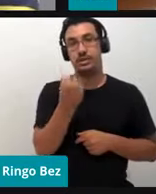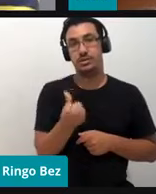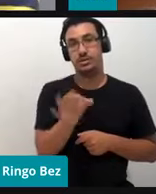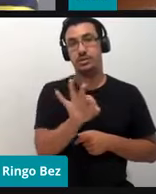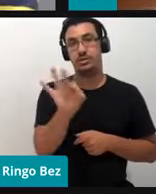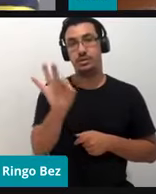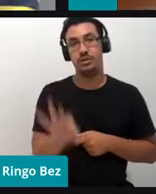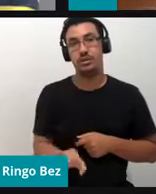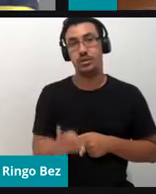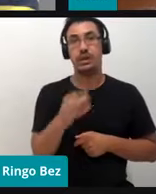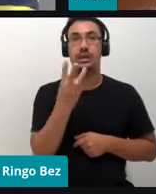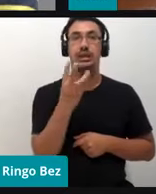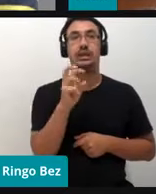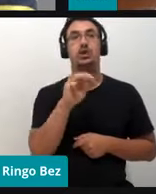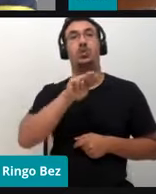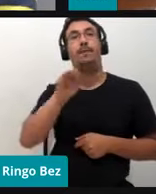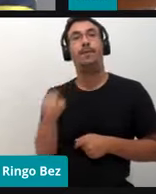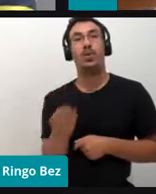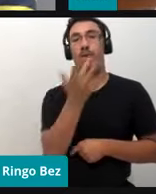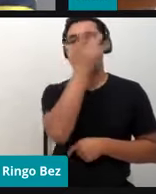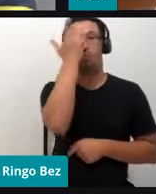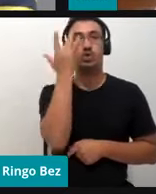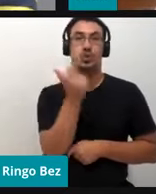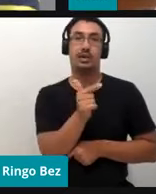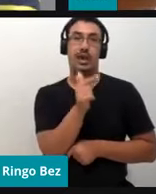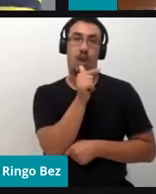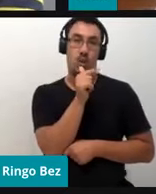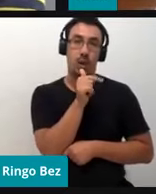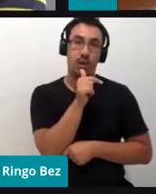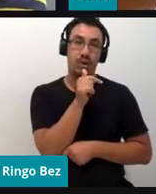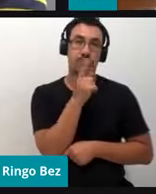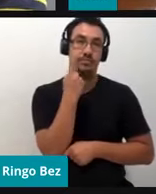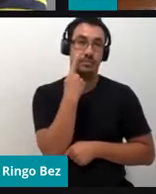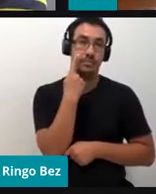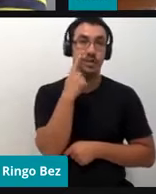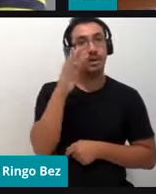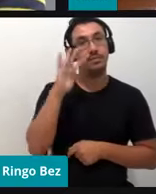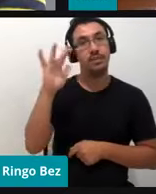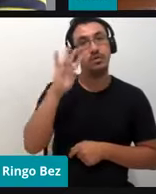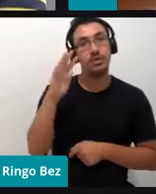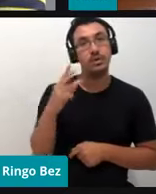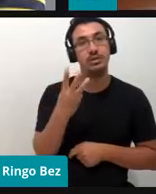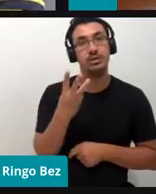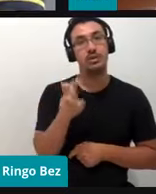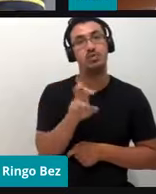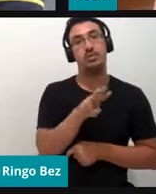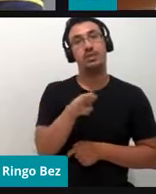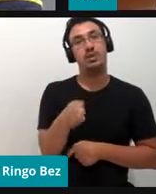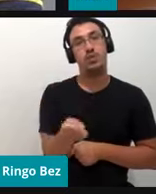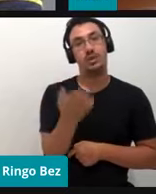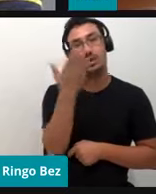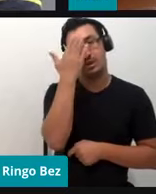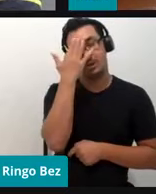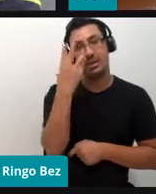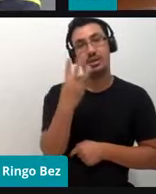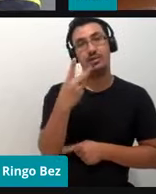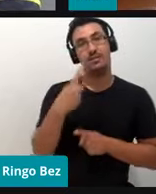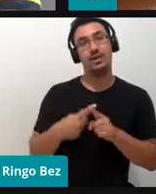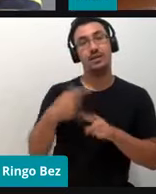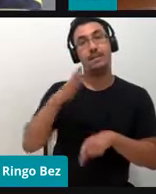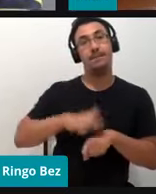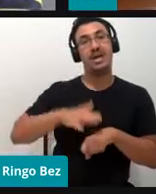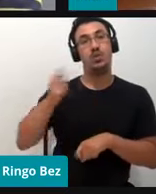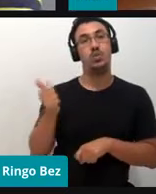35 milhões de pessoas que não têm água. Esse número é 3 vezes maior do que a população de Portugal, por